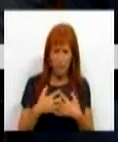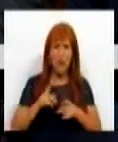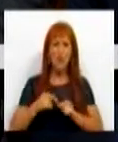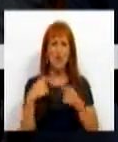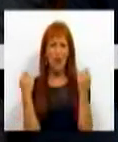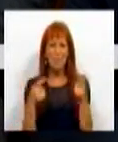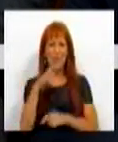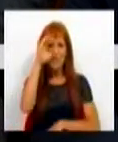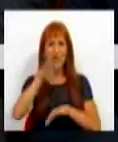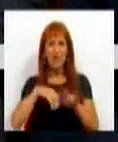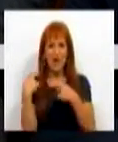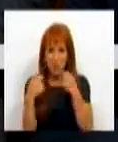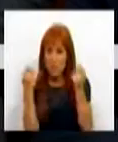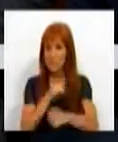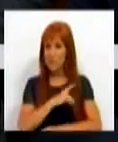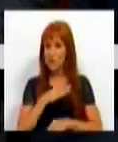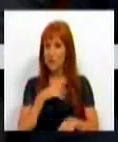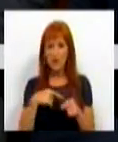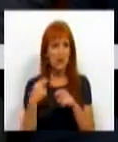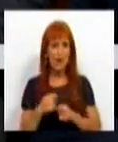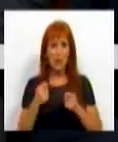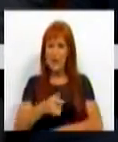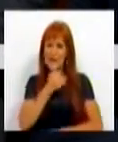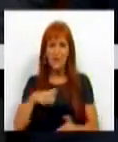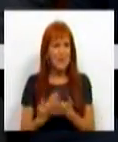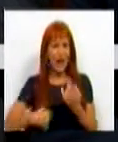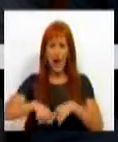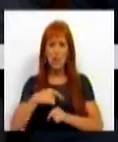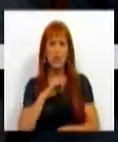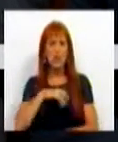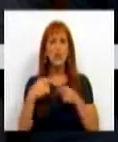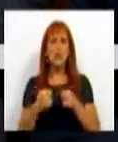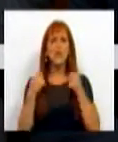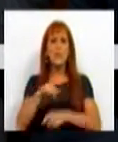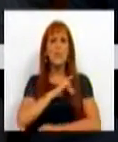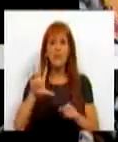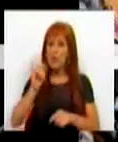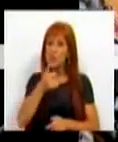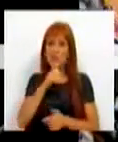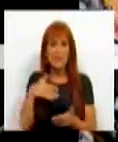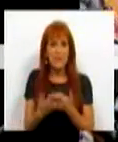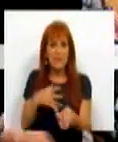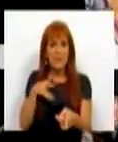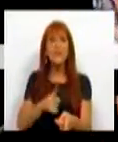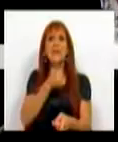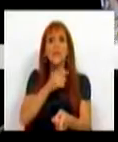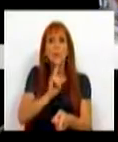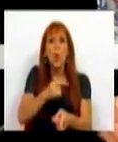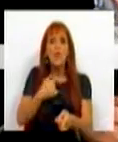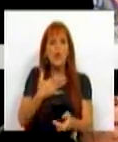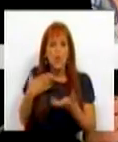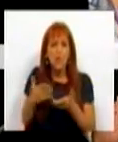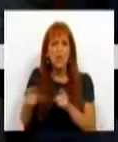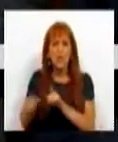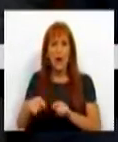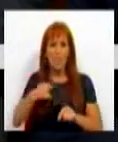que é a aposta que este Governo está a fazer no investimento privado. O investimento privado é decisivo para nós. O investimento privado é decisivo para o país. E isso é decisivo para aquilo que é o contributo